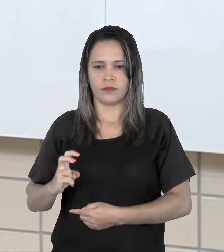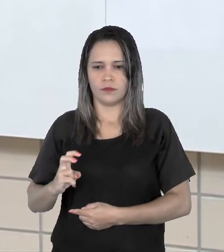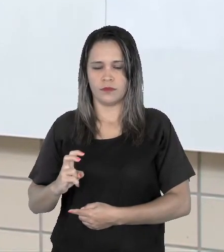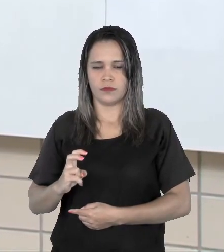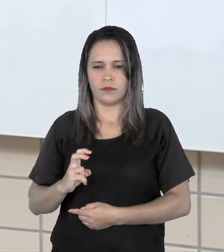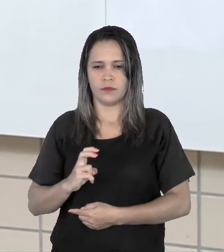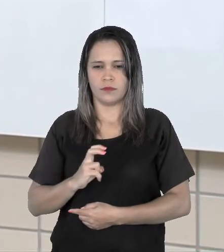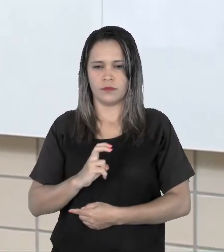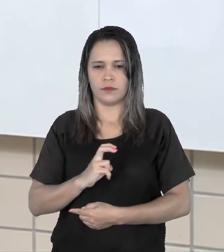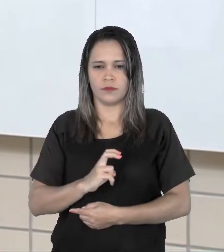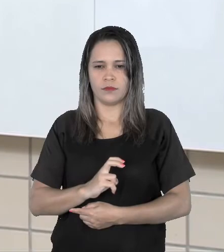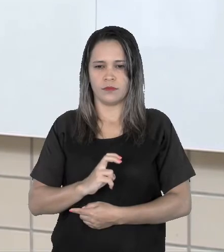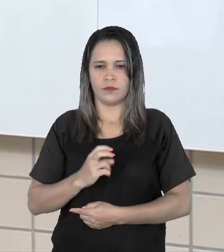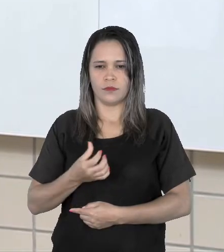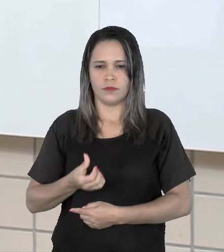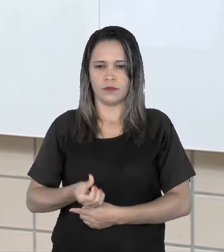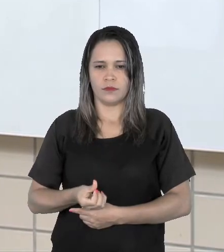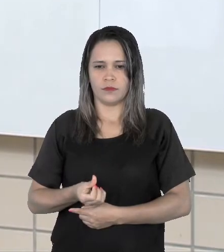55,